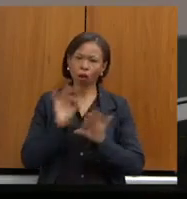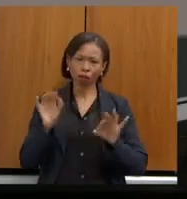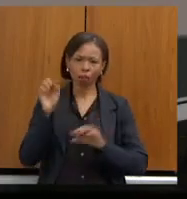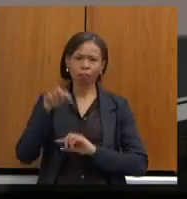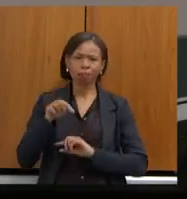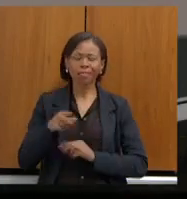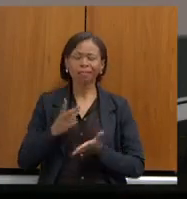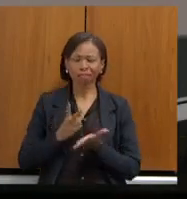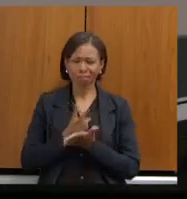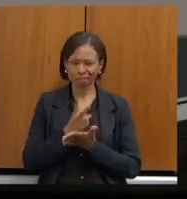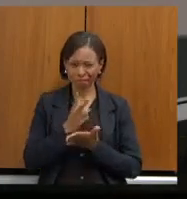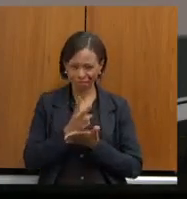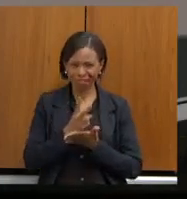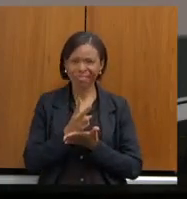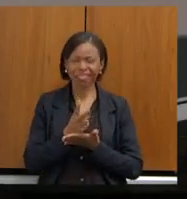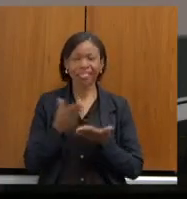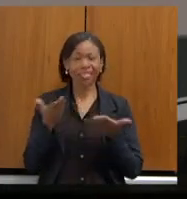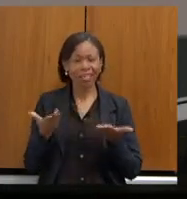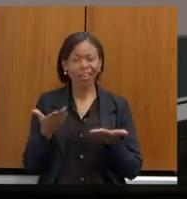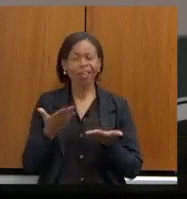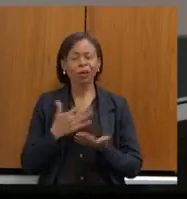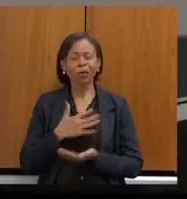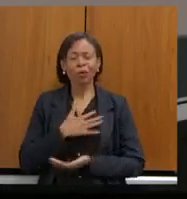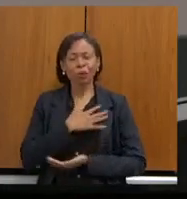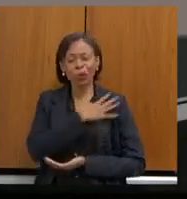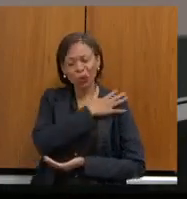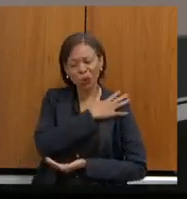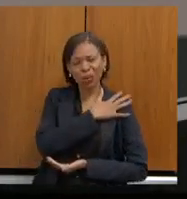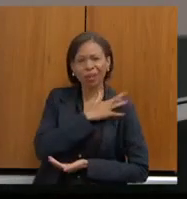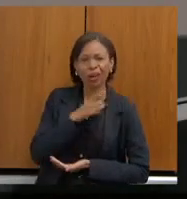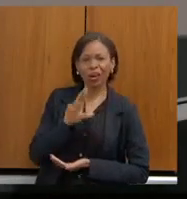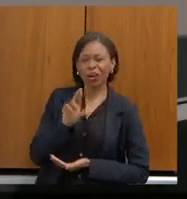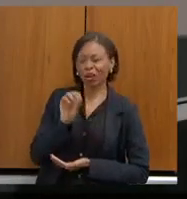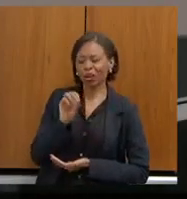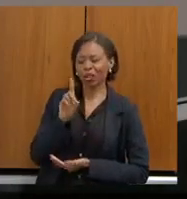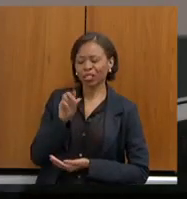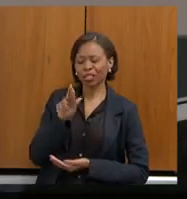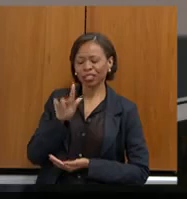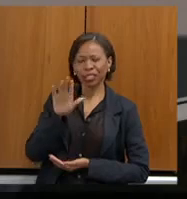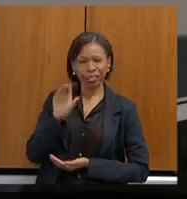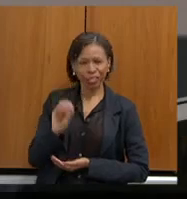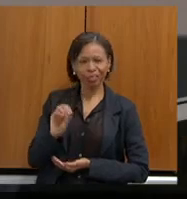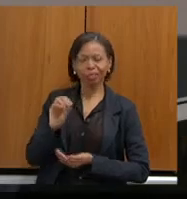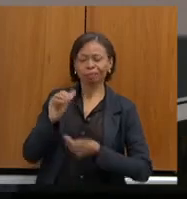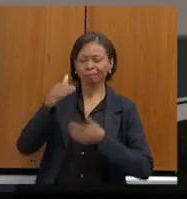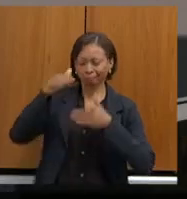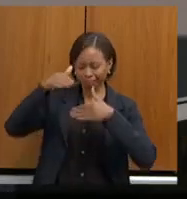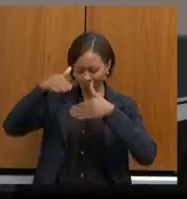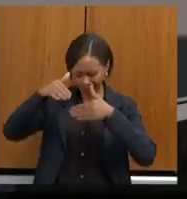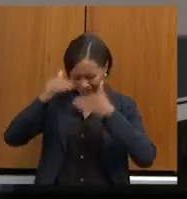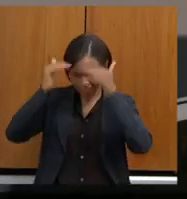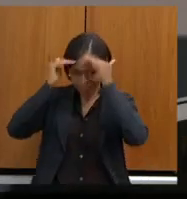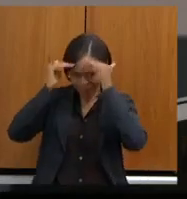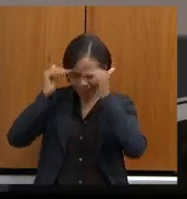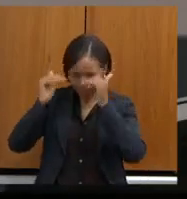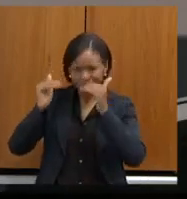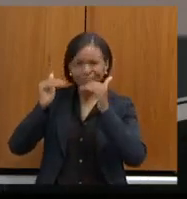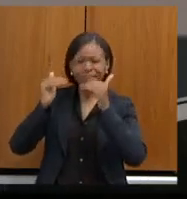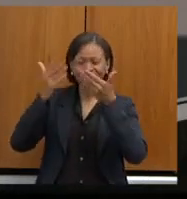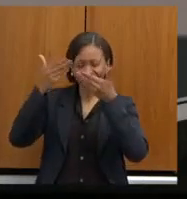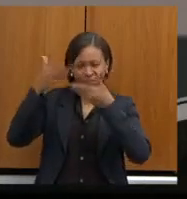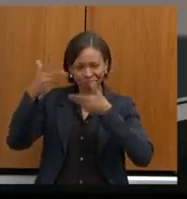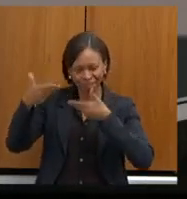continue aí dessa maneira então Coronel Rodrigo Receba a nossa continência a nossa menção